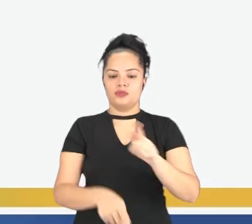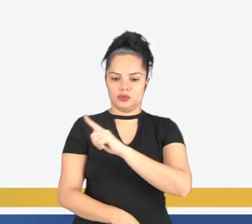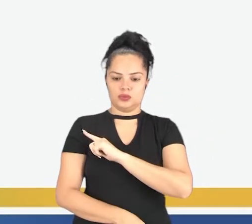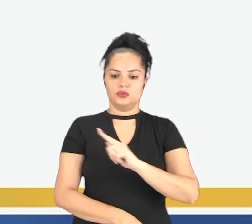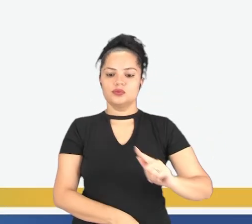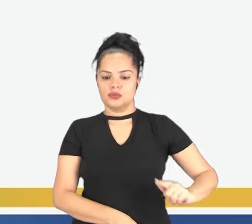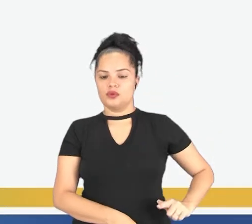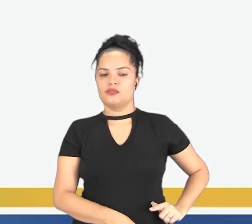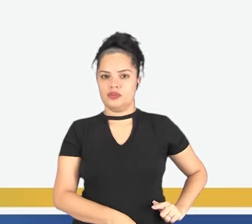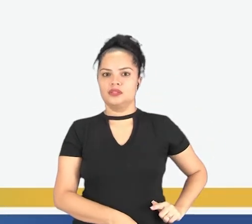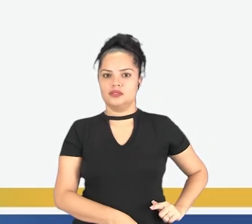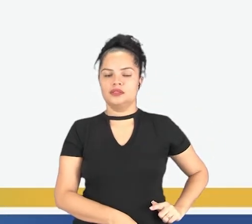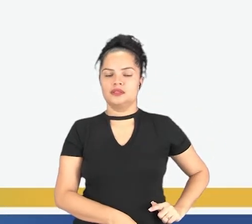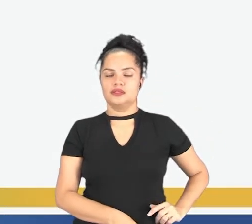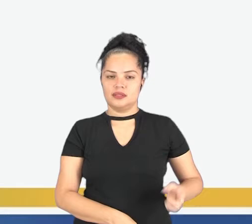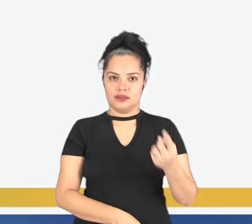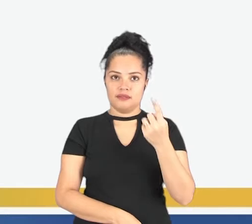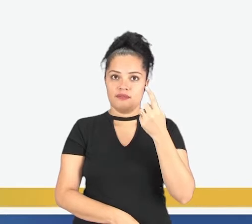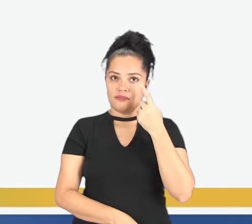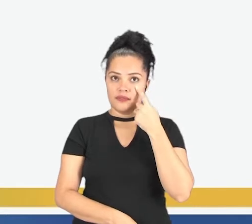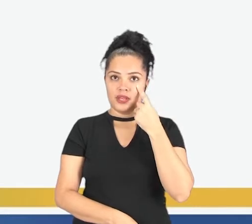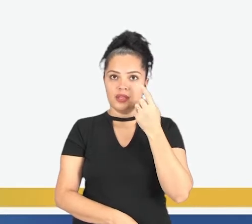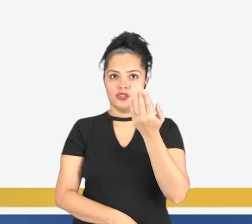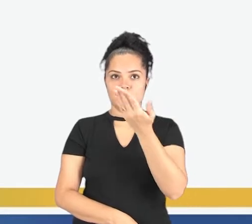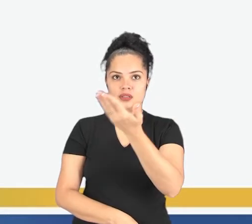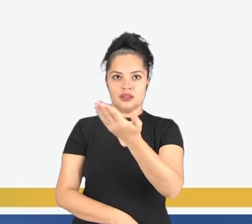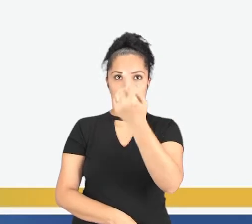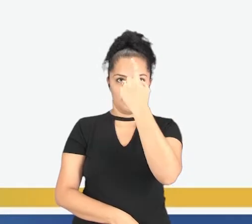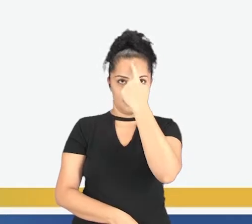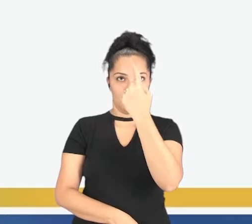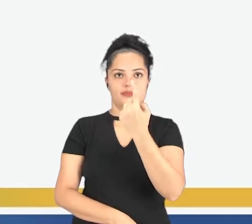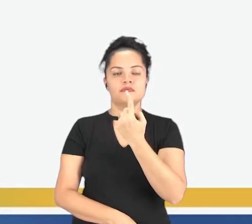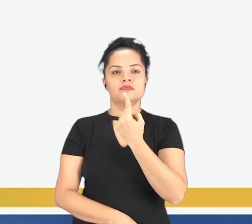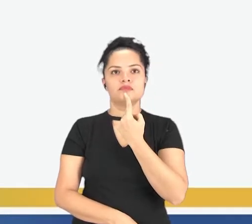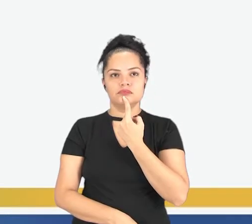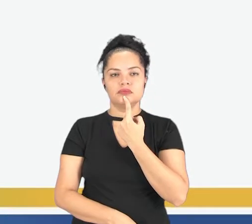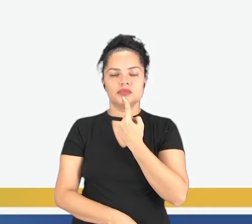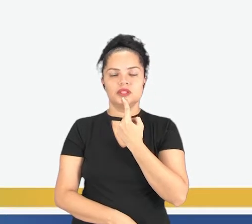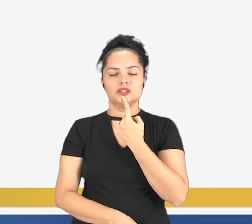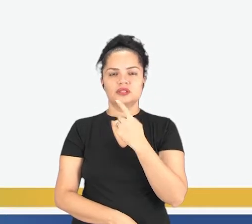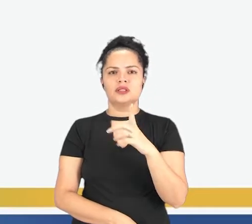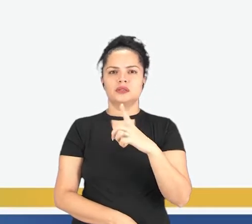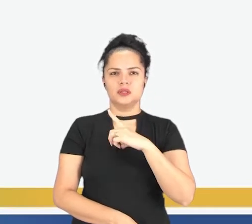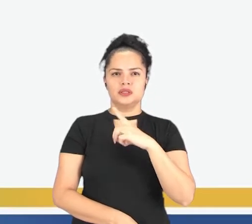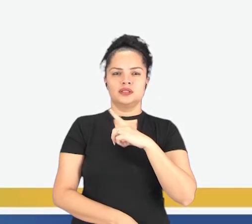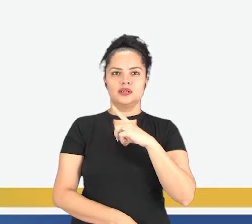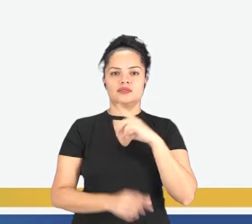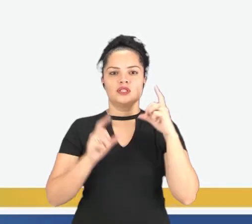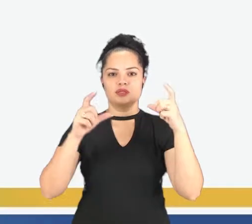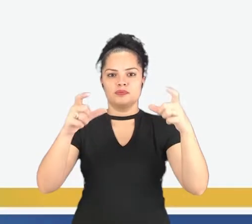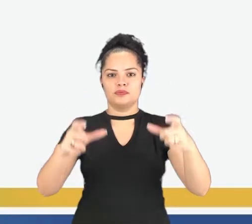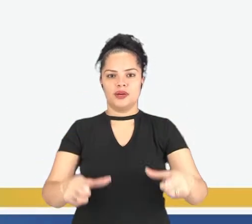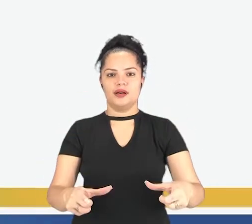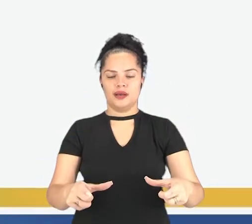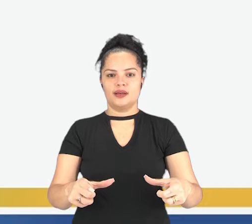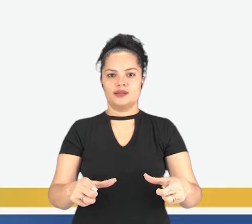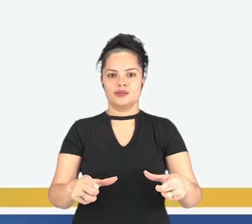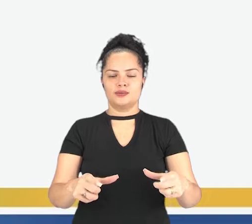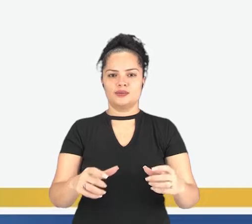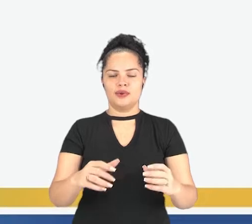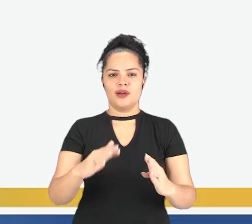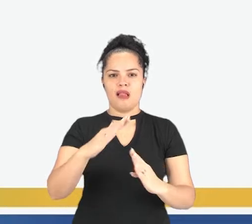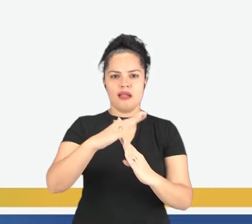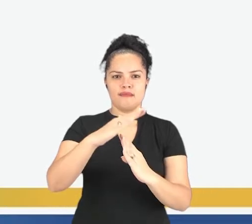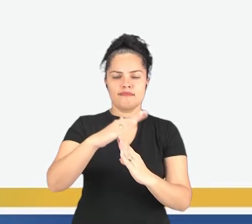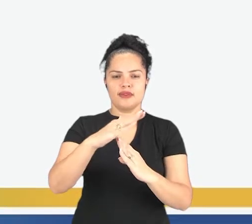governantes. Tá? E observe essa charge aí, né, onde ele diz, né, só teve espaço para colocar até 2012,